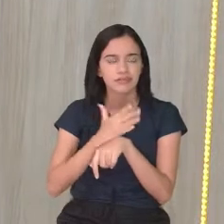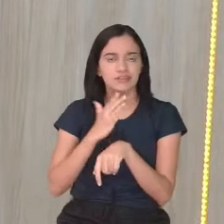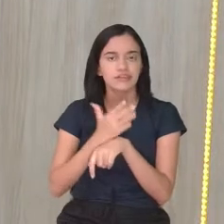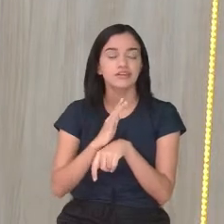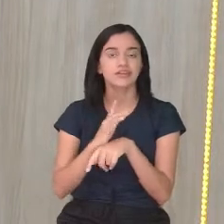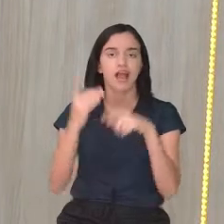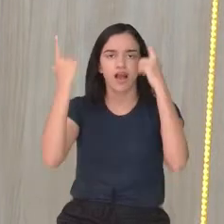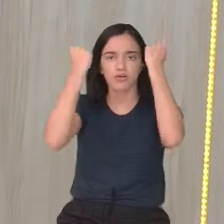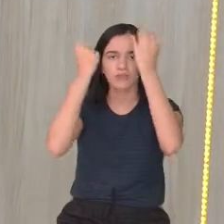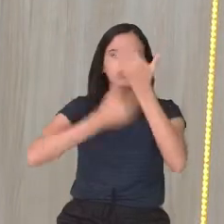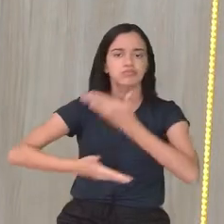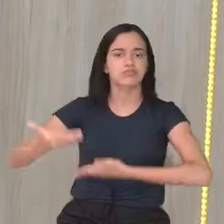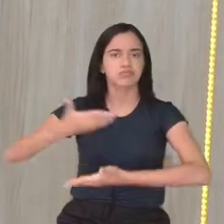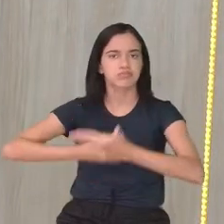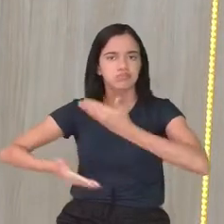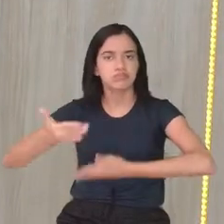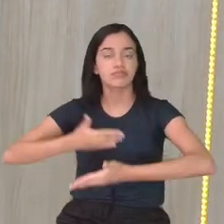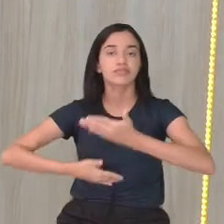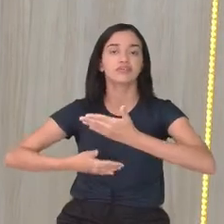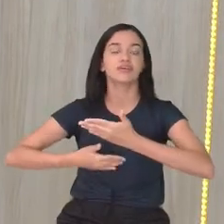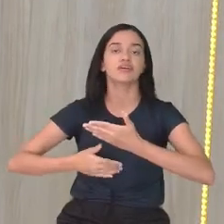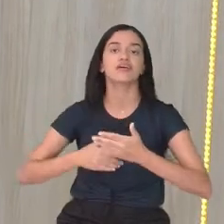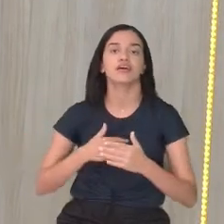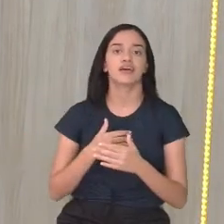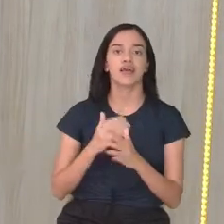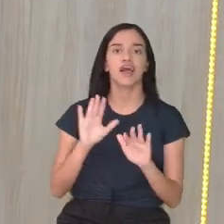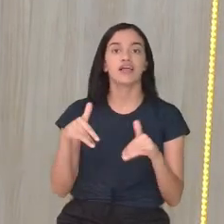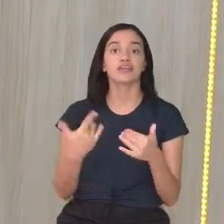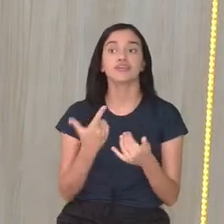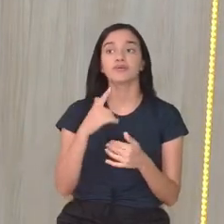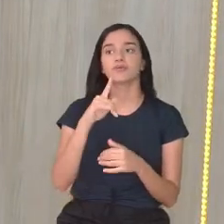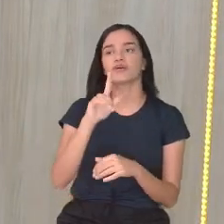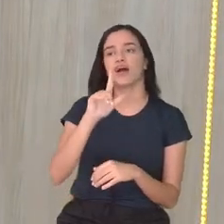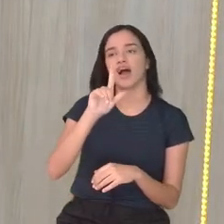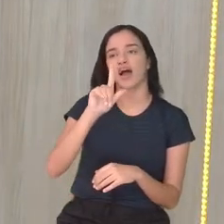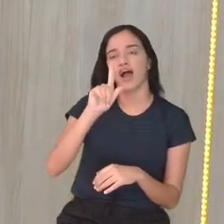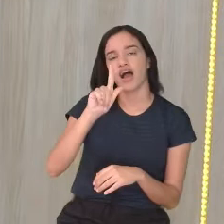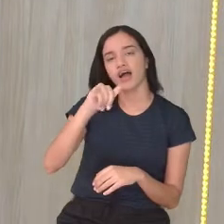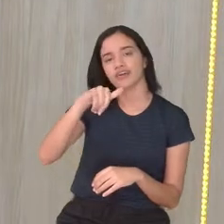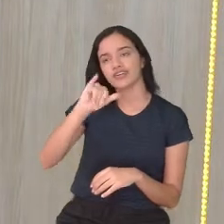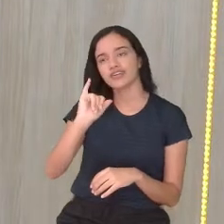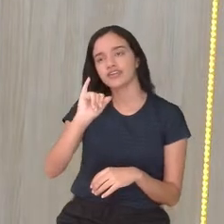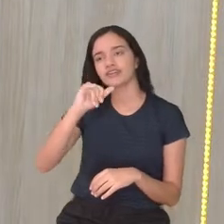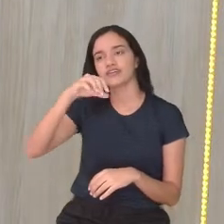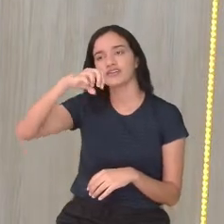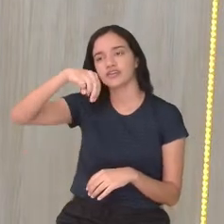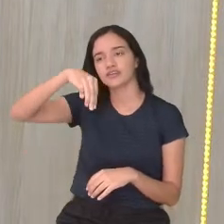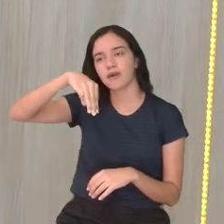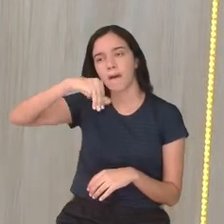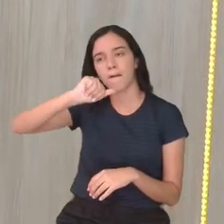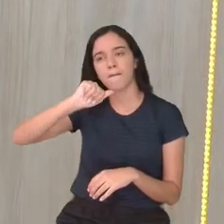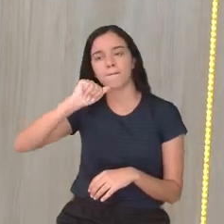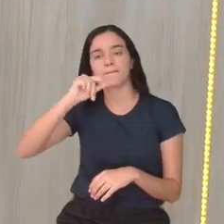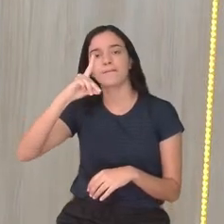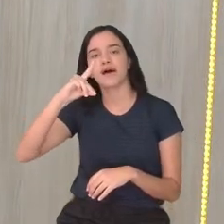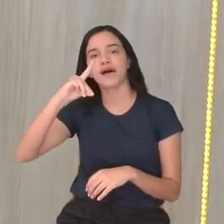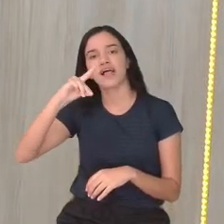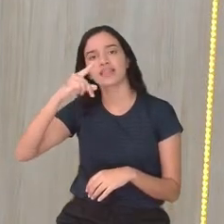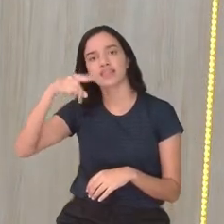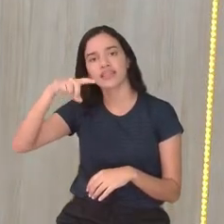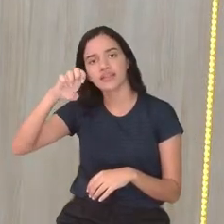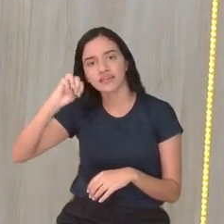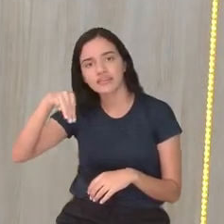os gregos. E aí, assim, gymnasium. Eu não sei nem se é assim que se pronuncia, minha gente, esse nome aí,